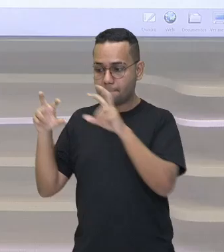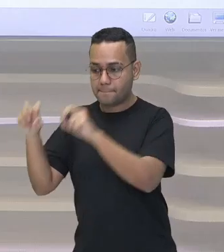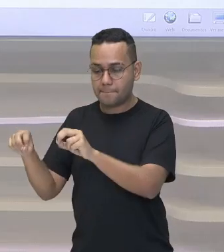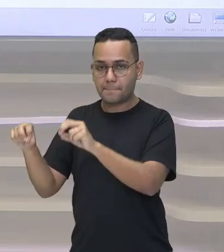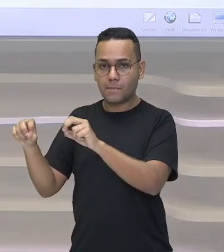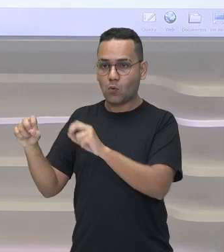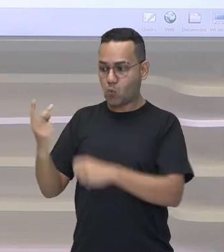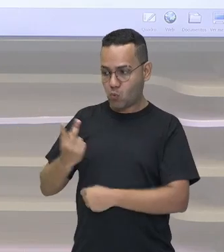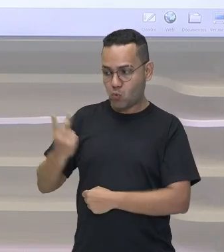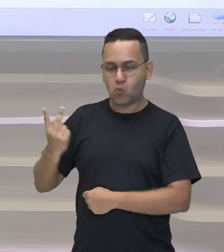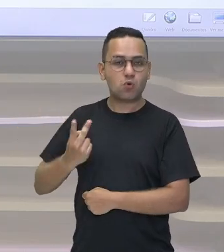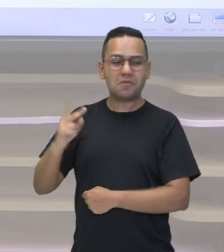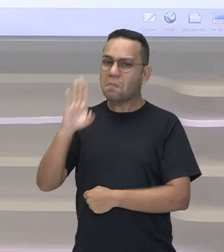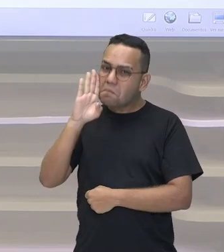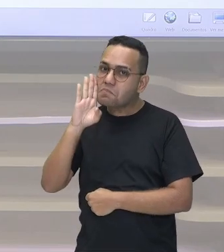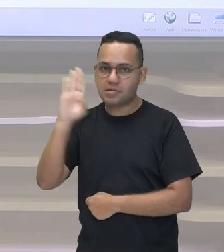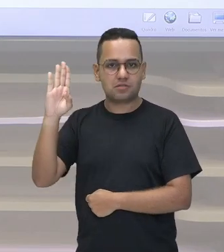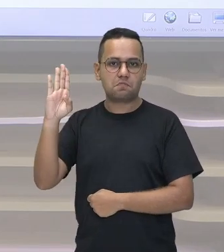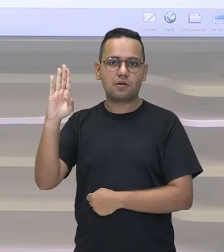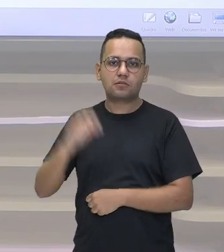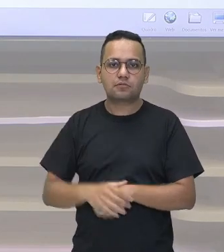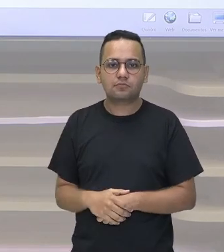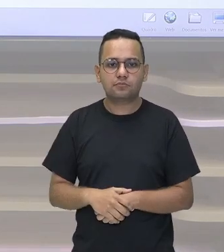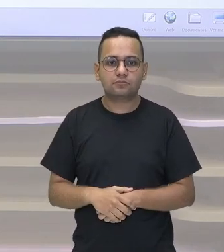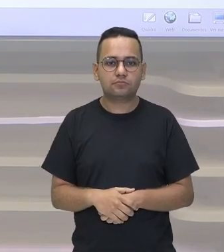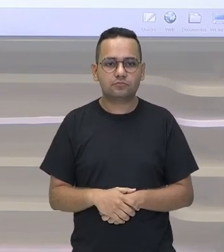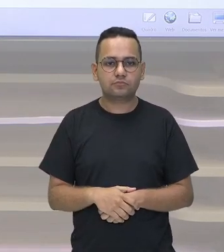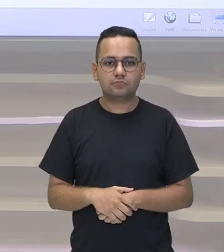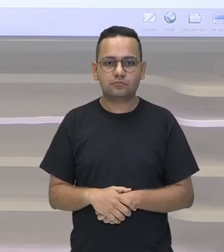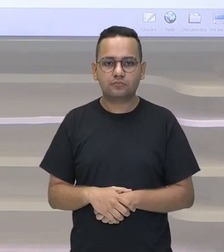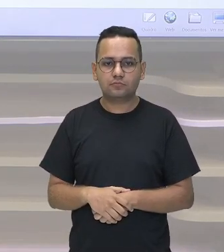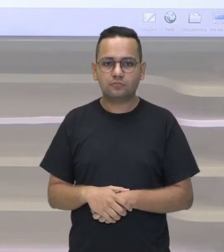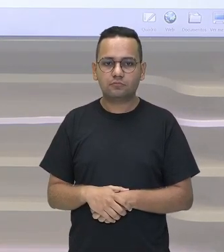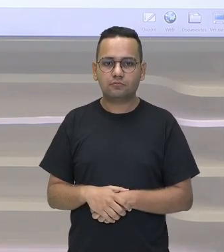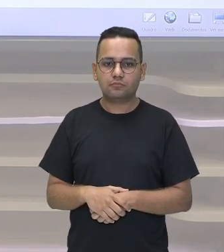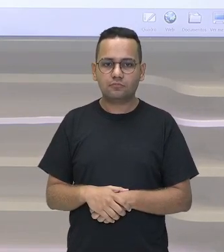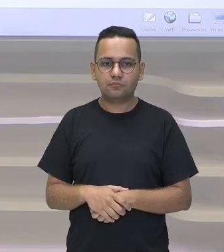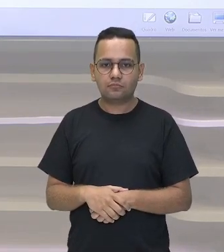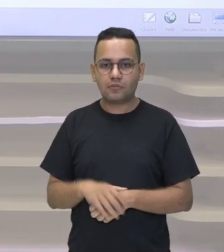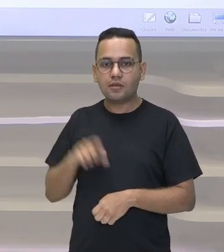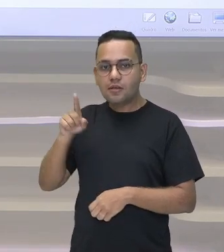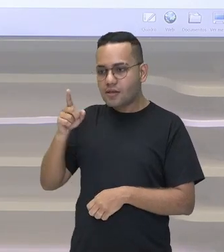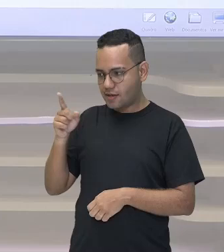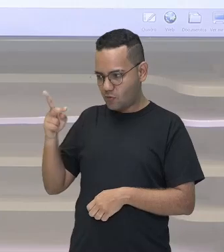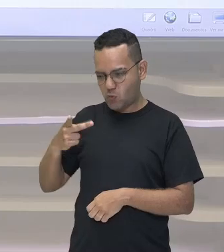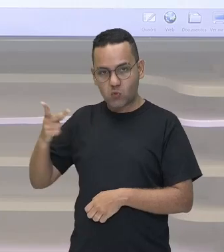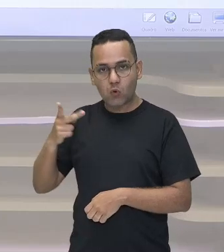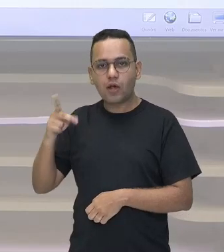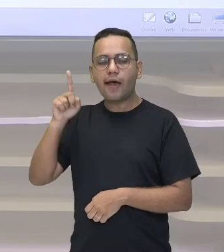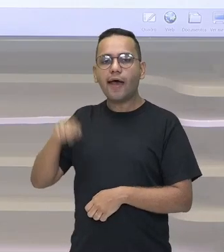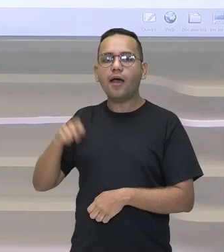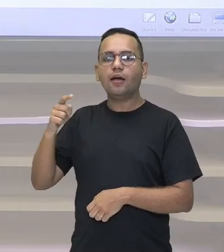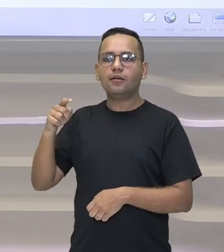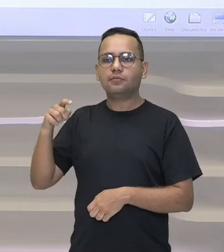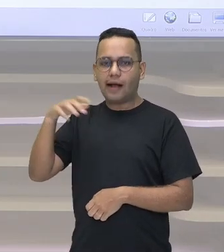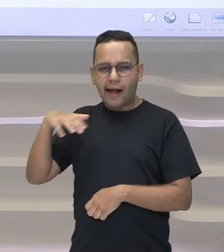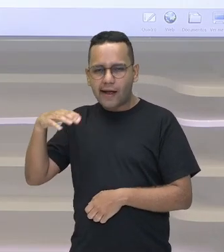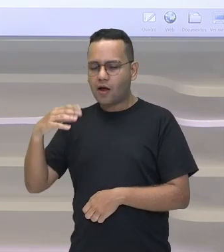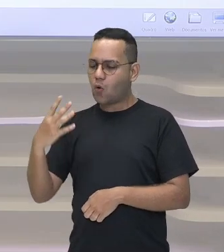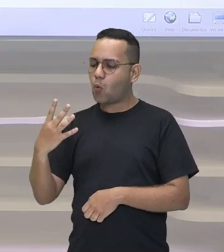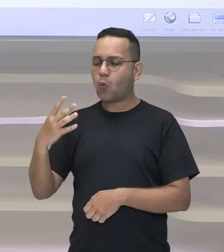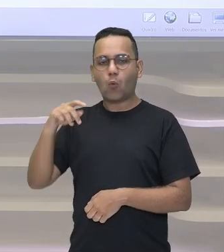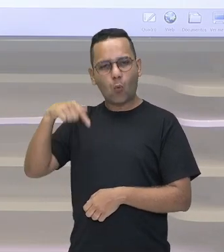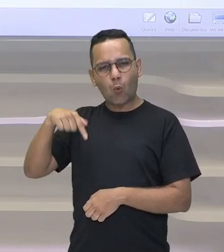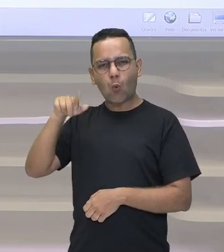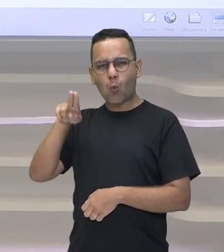cadeia. Normalmente eles ocupam, né, o consumidor quaternário, né, porque eles são